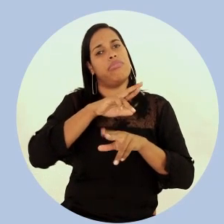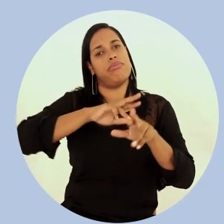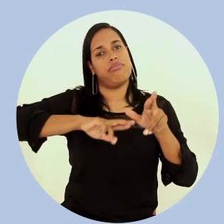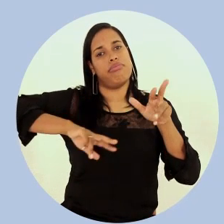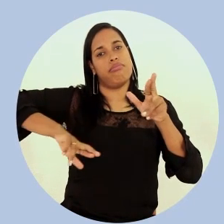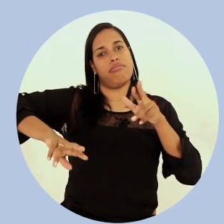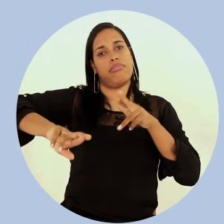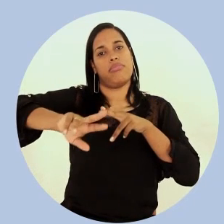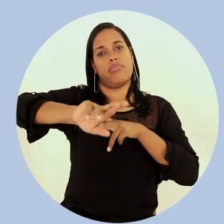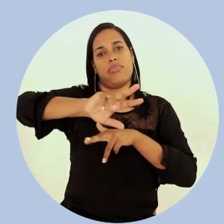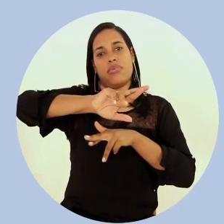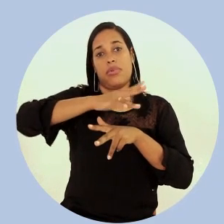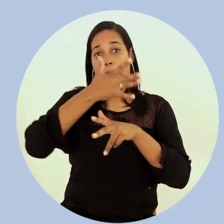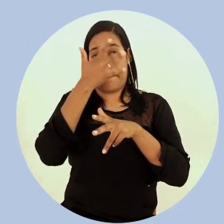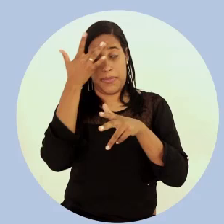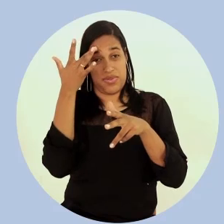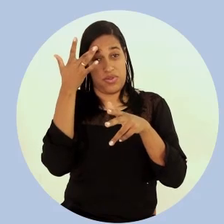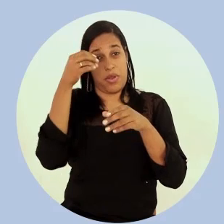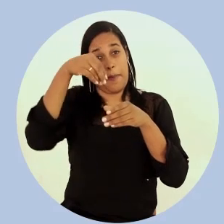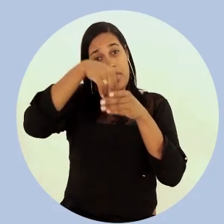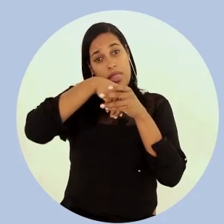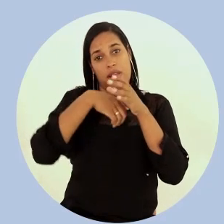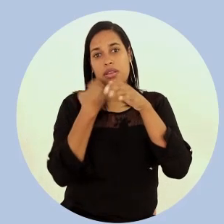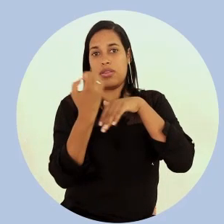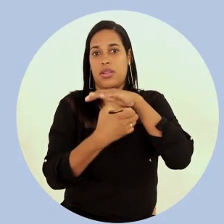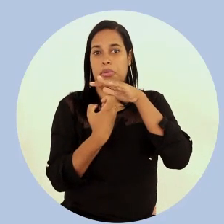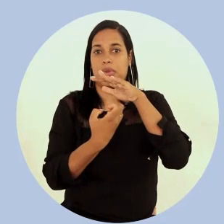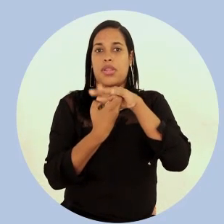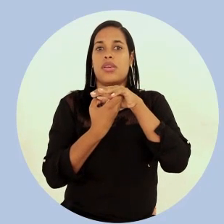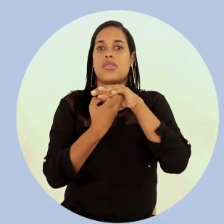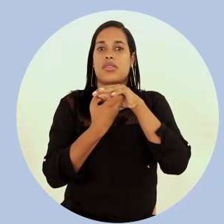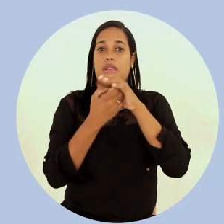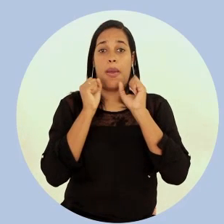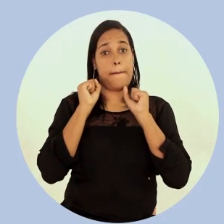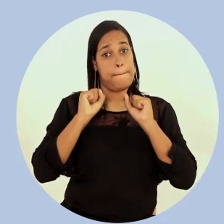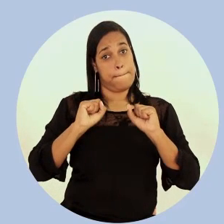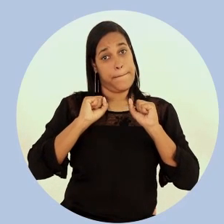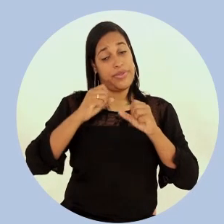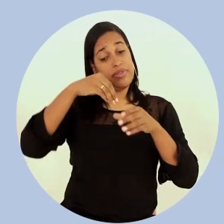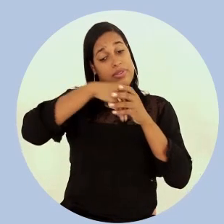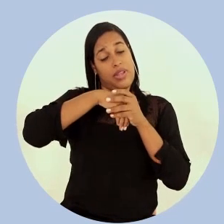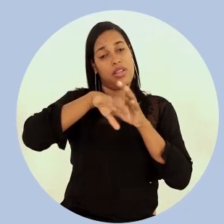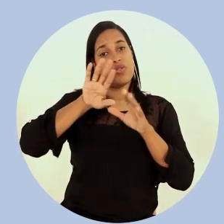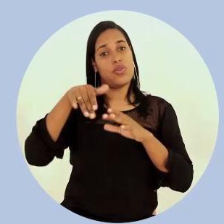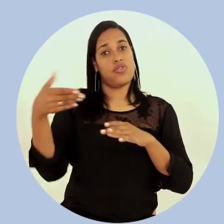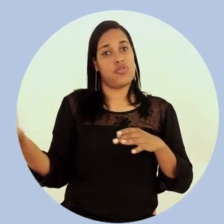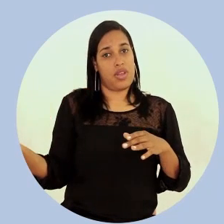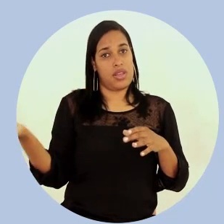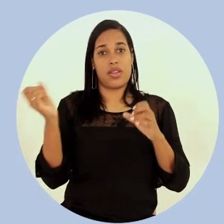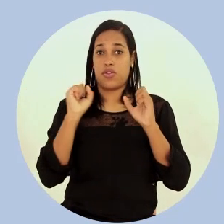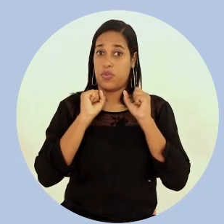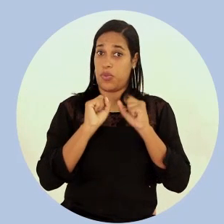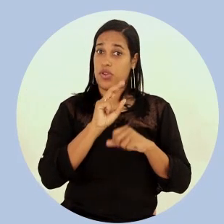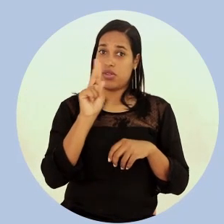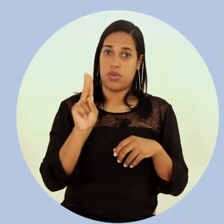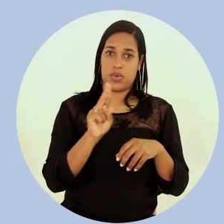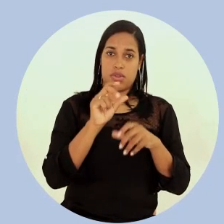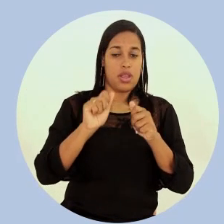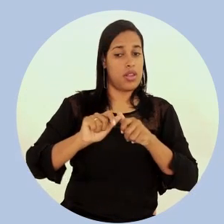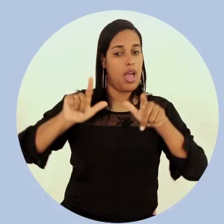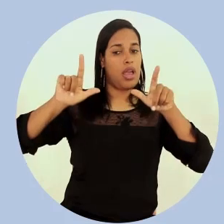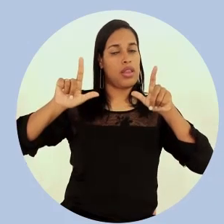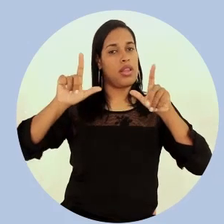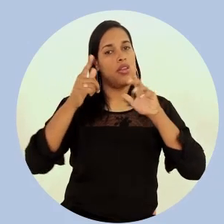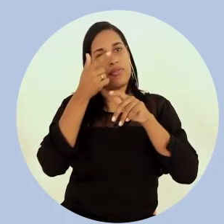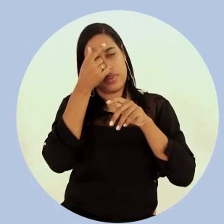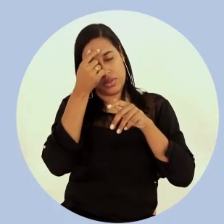exploradas para trazer pessoas para dentro da empresa. Elas podem ser internas ou externas, então pode-se usar de cartazes em faculdades